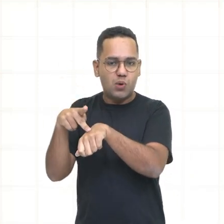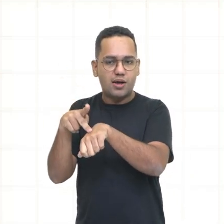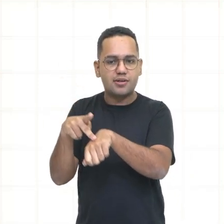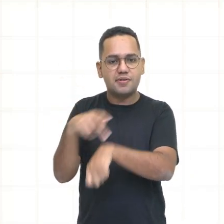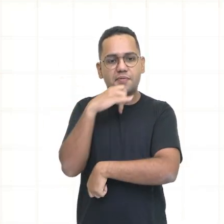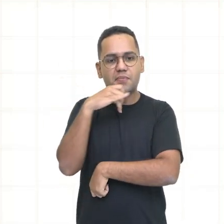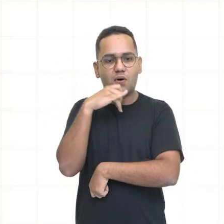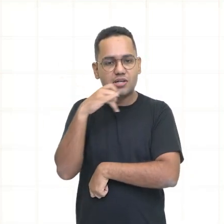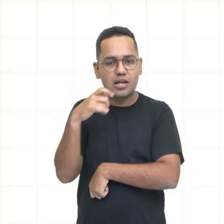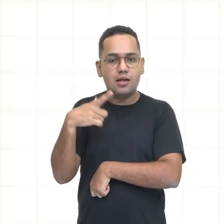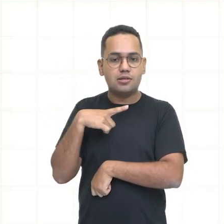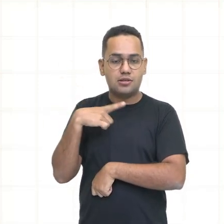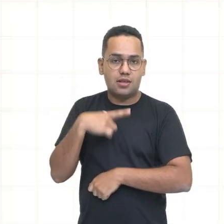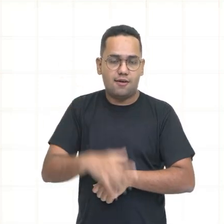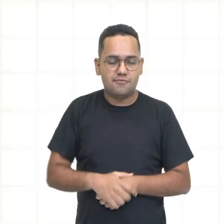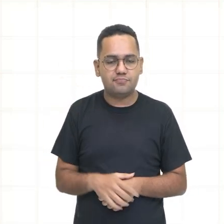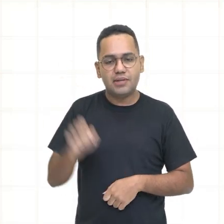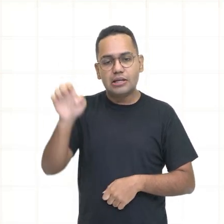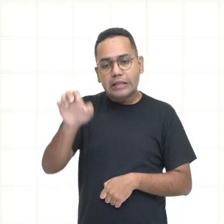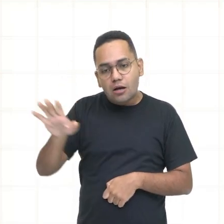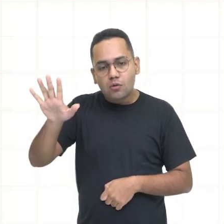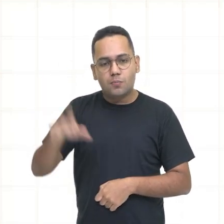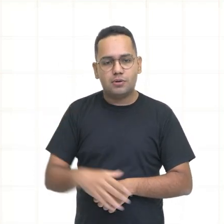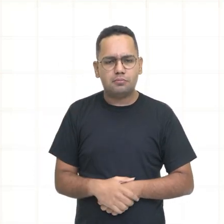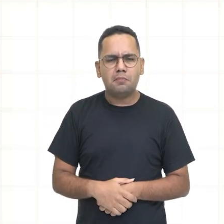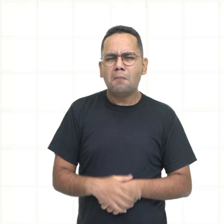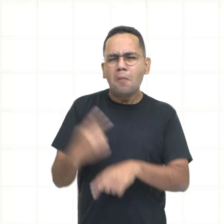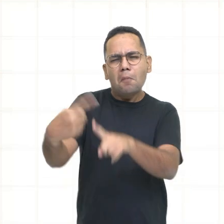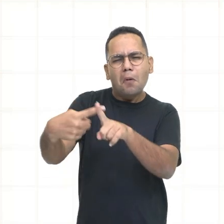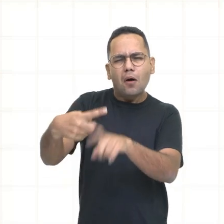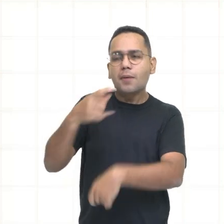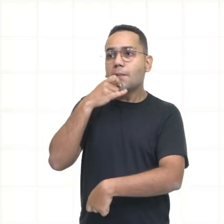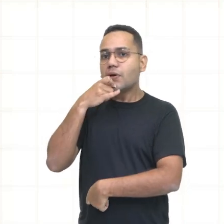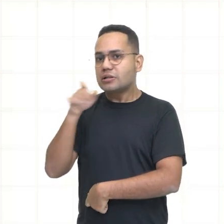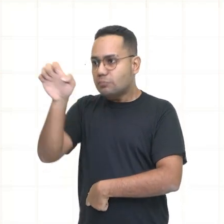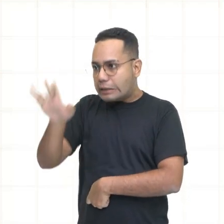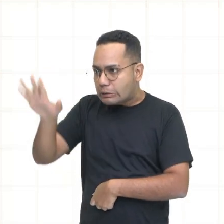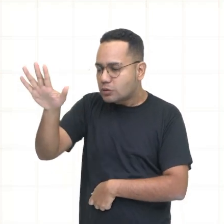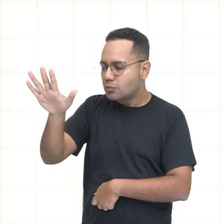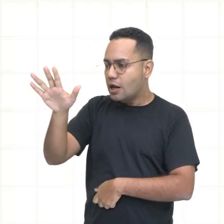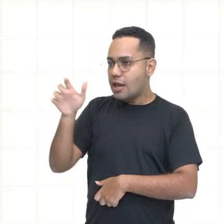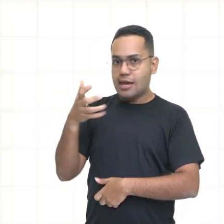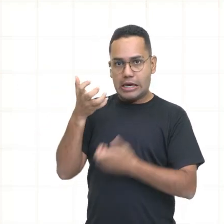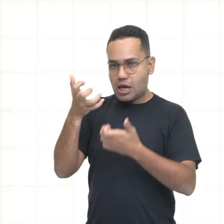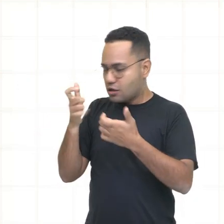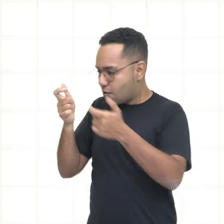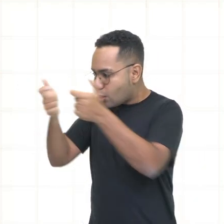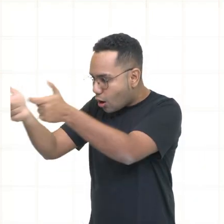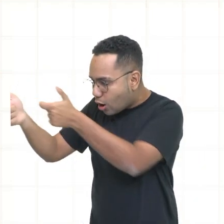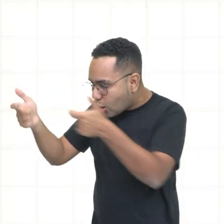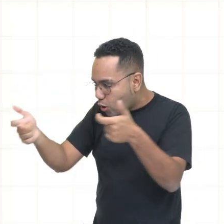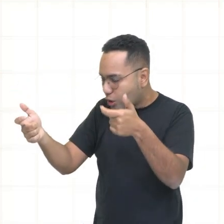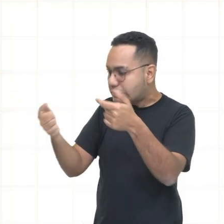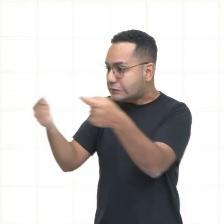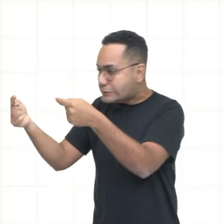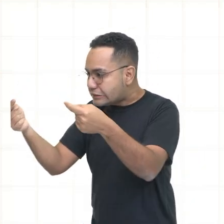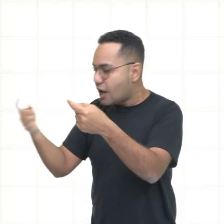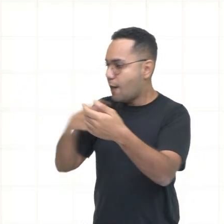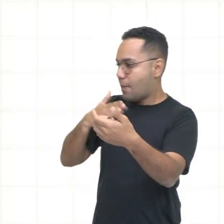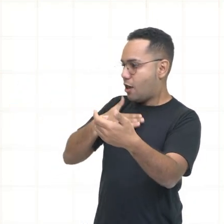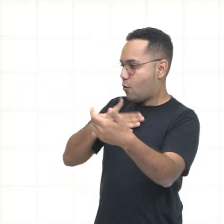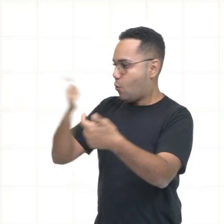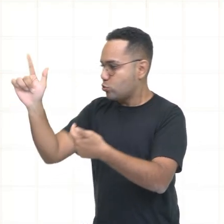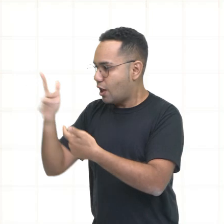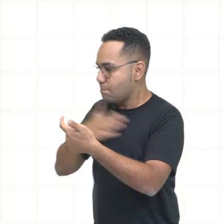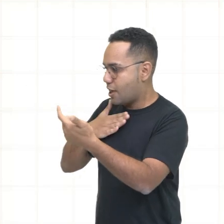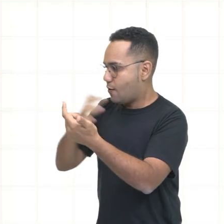potências, houve então a rivalidade. Cada uma queria apoderar-se de um território específico.